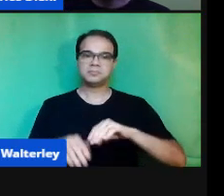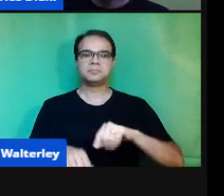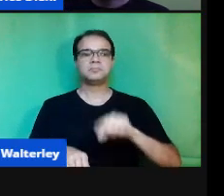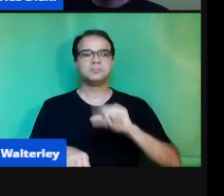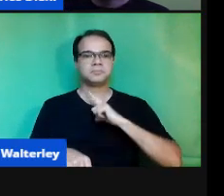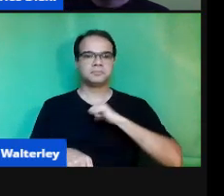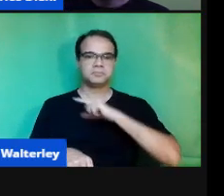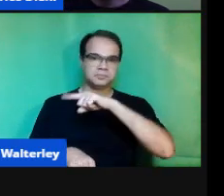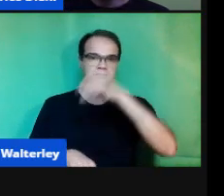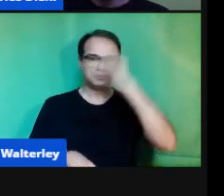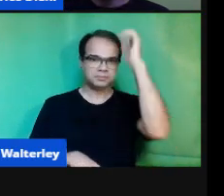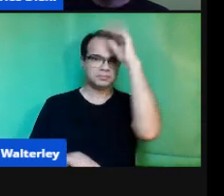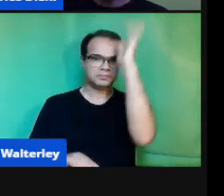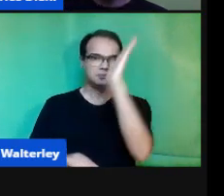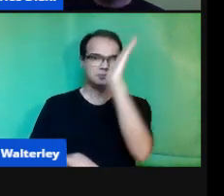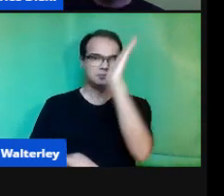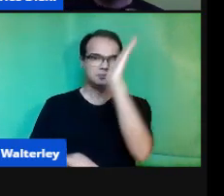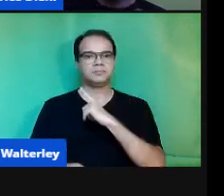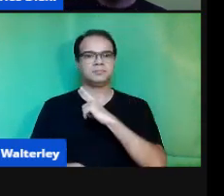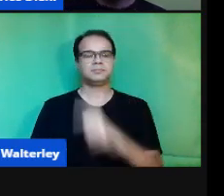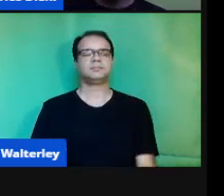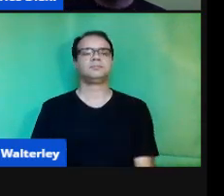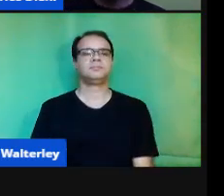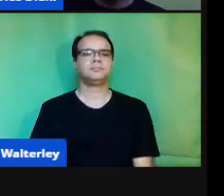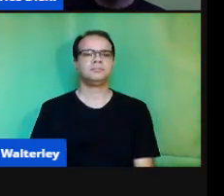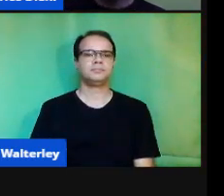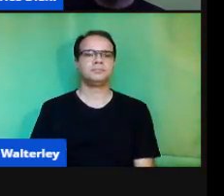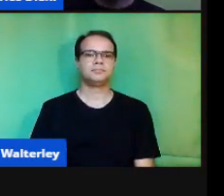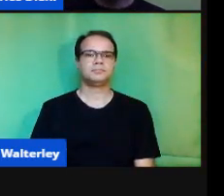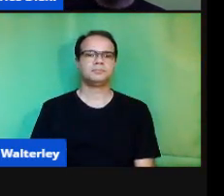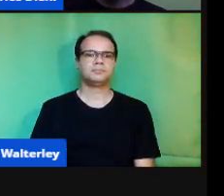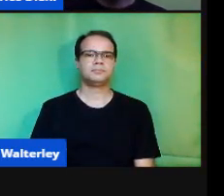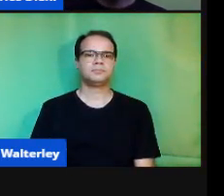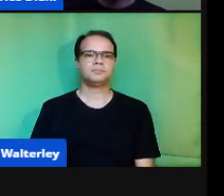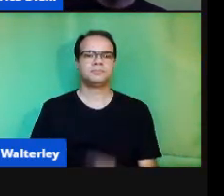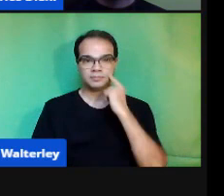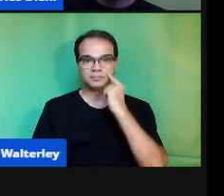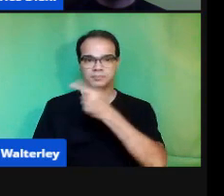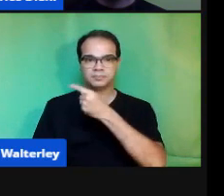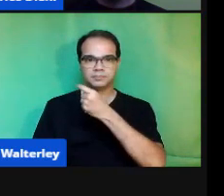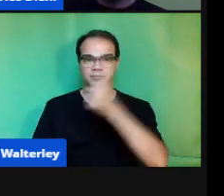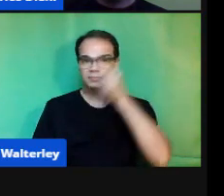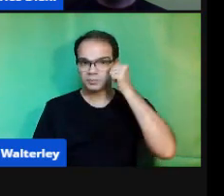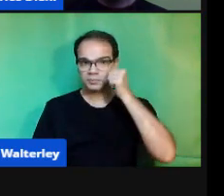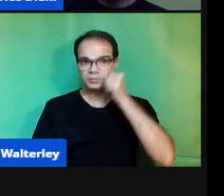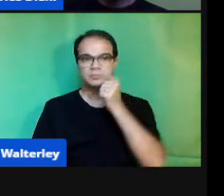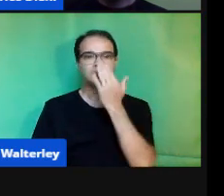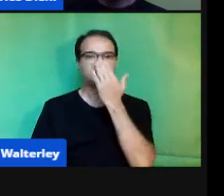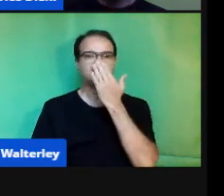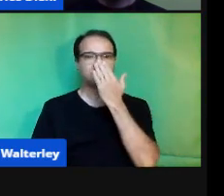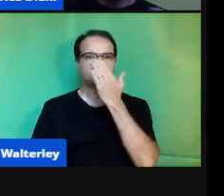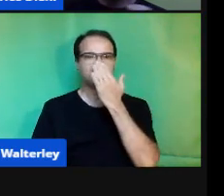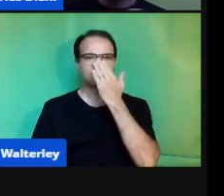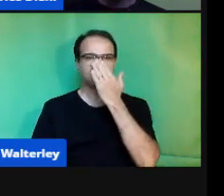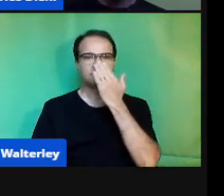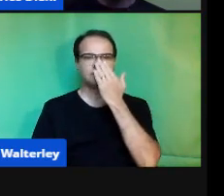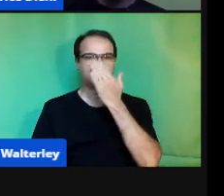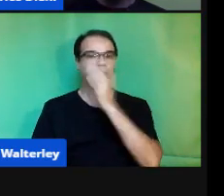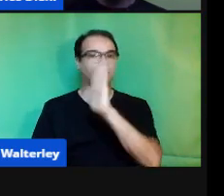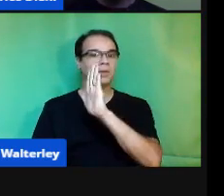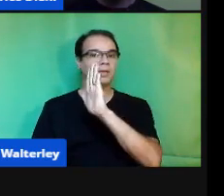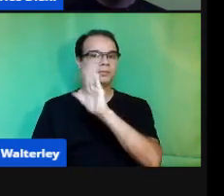É, no Edifício Master, essa personagem, a Alessandra, é uma prostituta, mas em nenhum momento ele